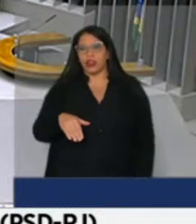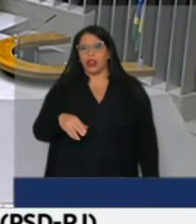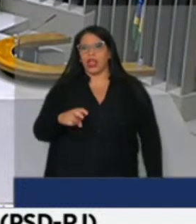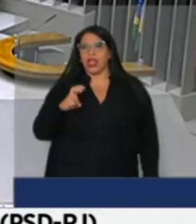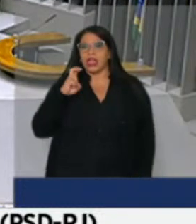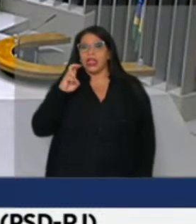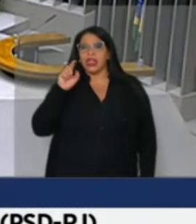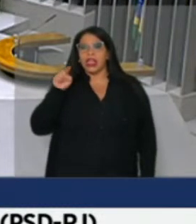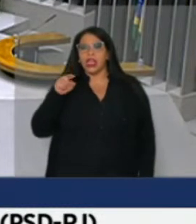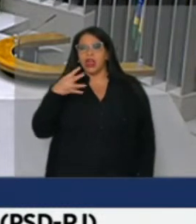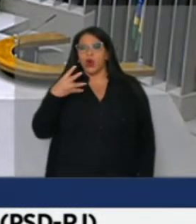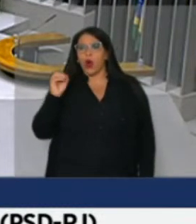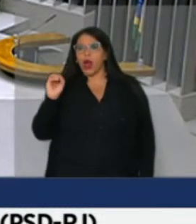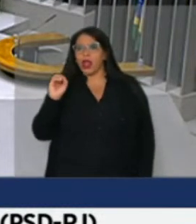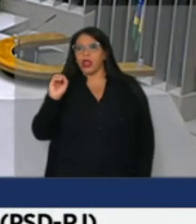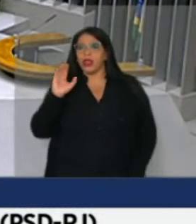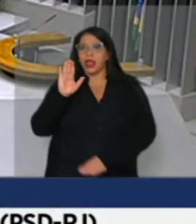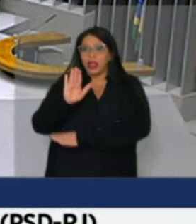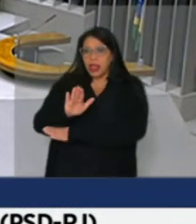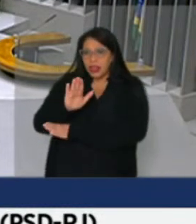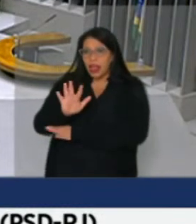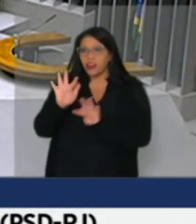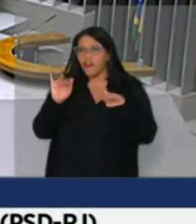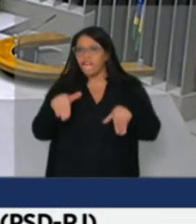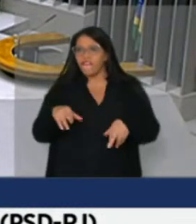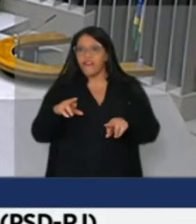desse projeto de resolução. Até agora,